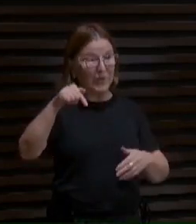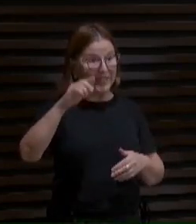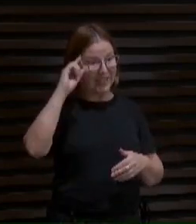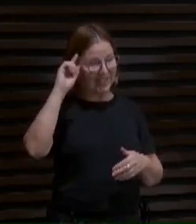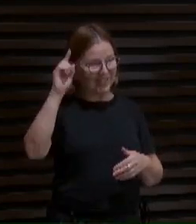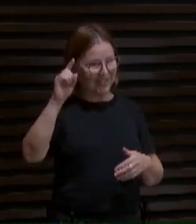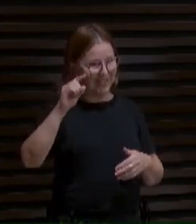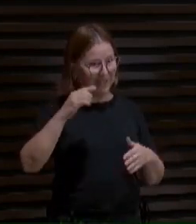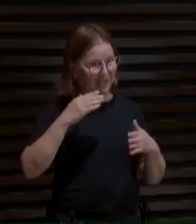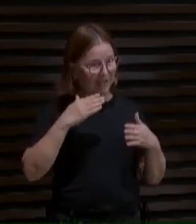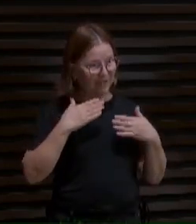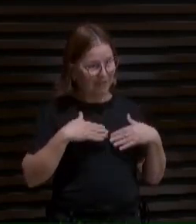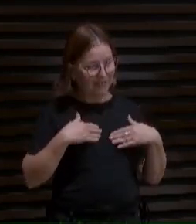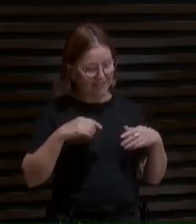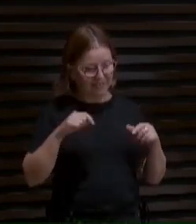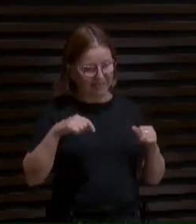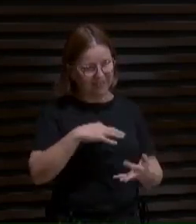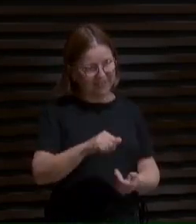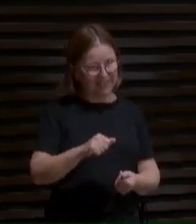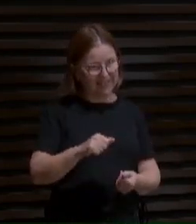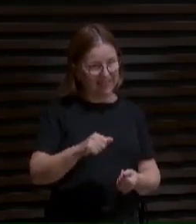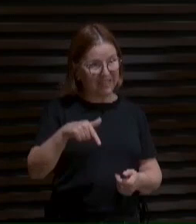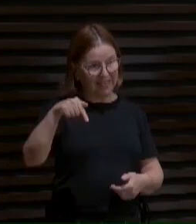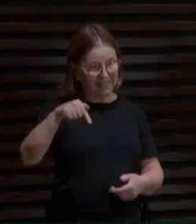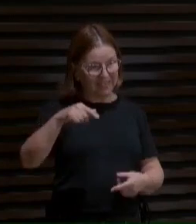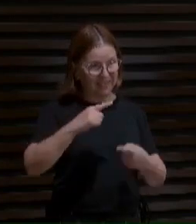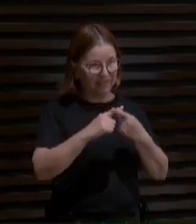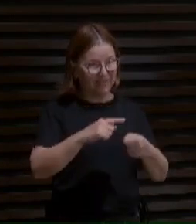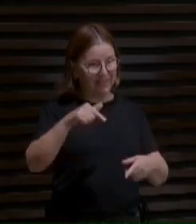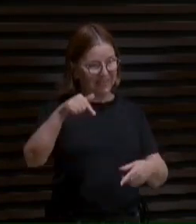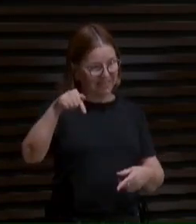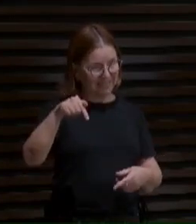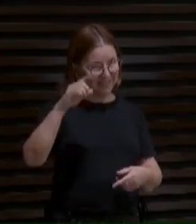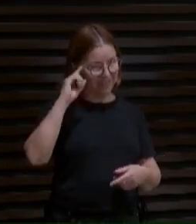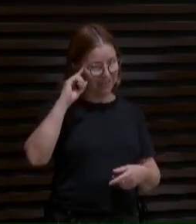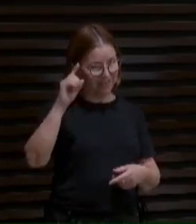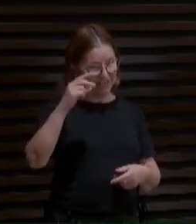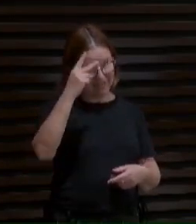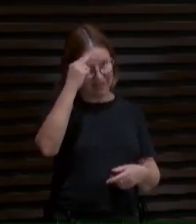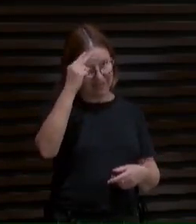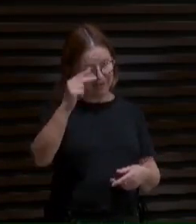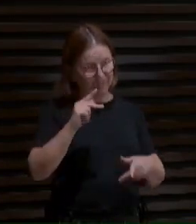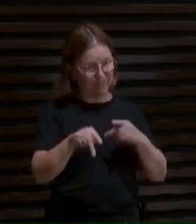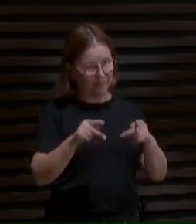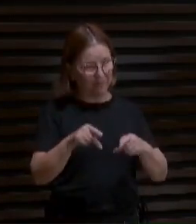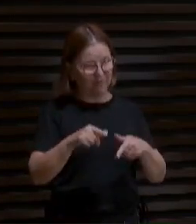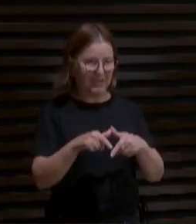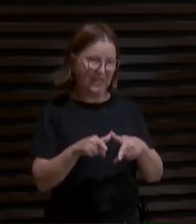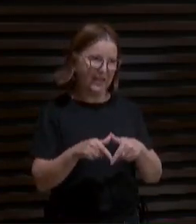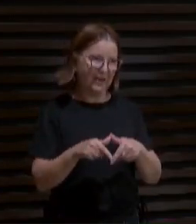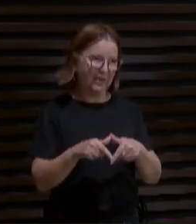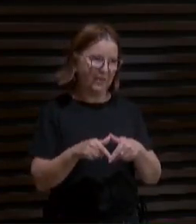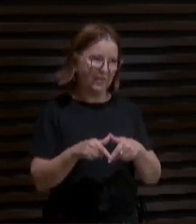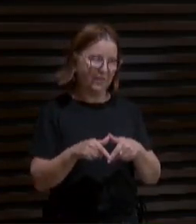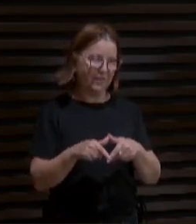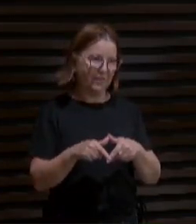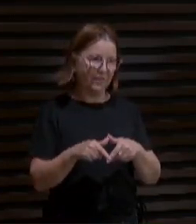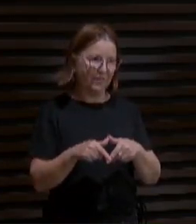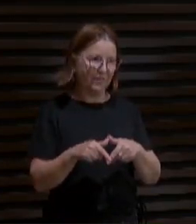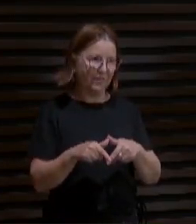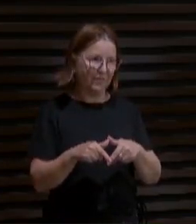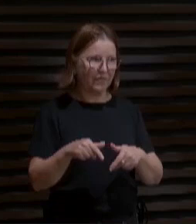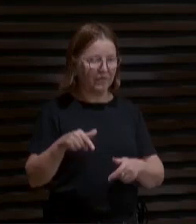terra, dos 7 vezes 7 dias da história do povo de Israel, e